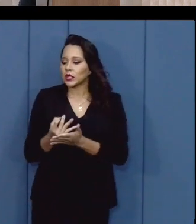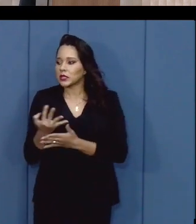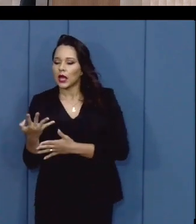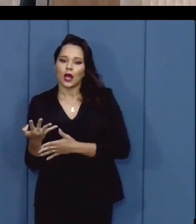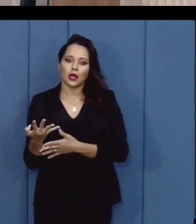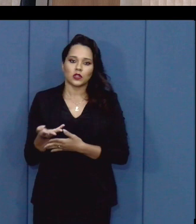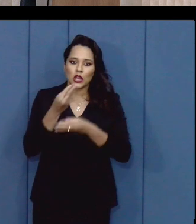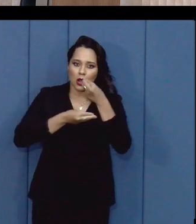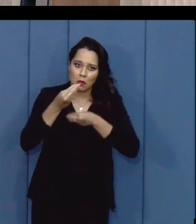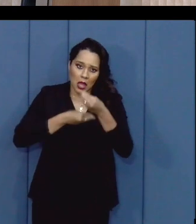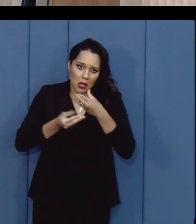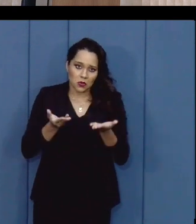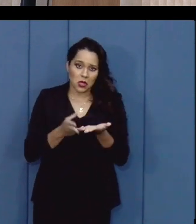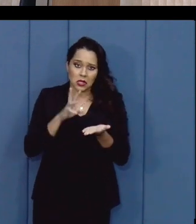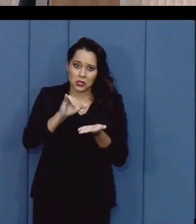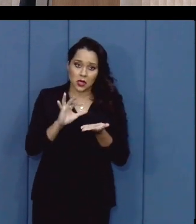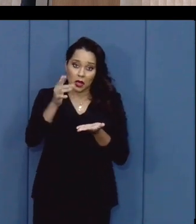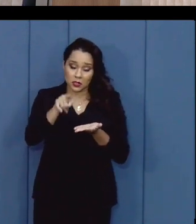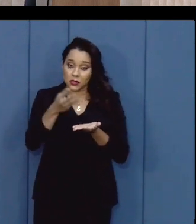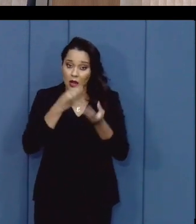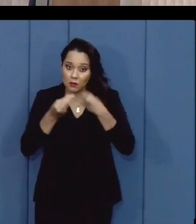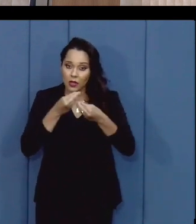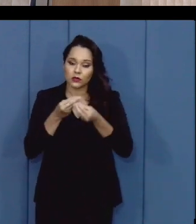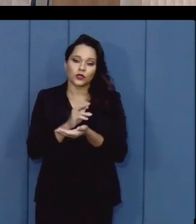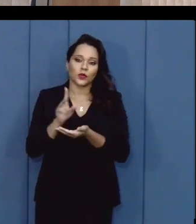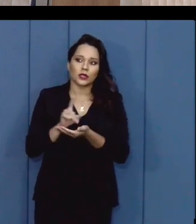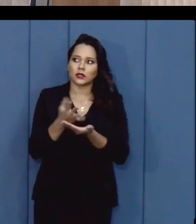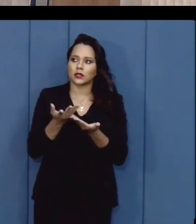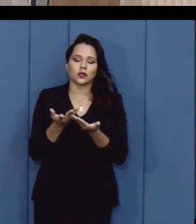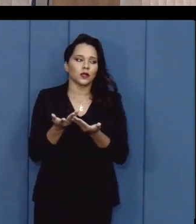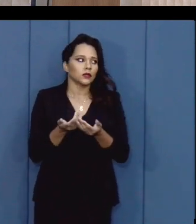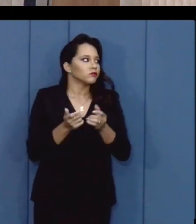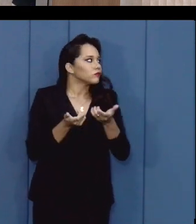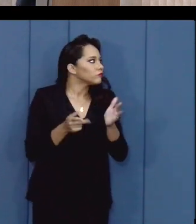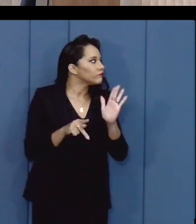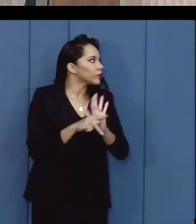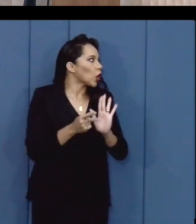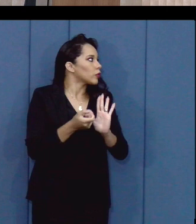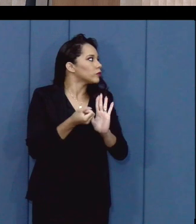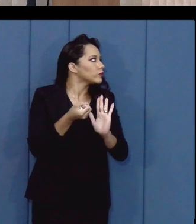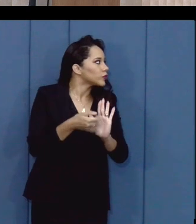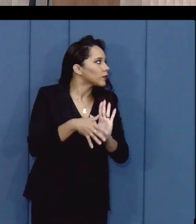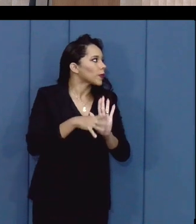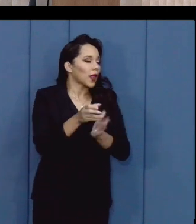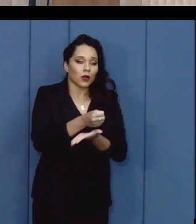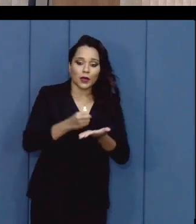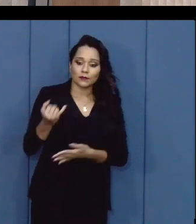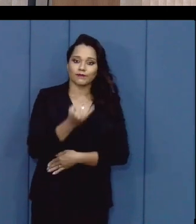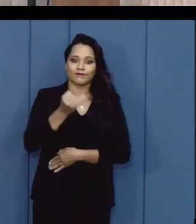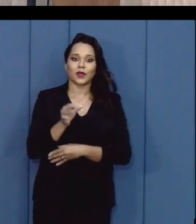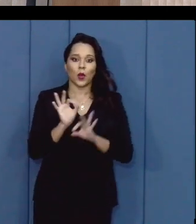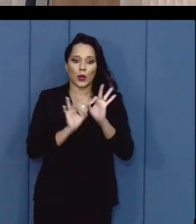quantidade suficiente de alimentos se por acaso esses alimentos não são inócuos. E aí entra um pilar fortíssimo